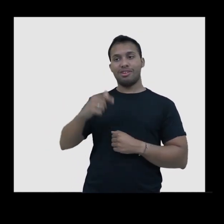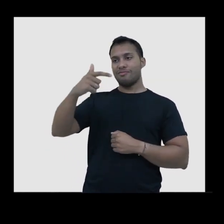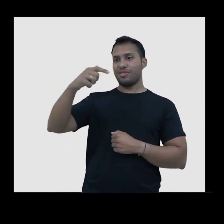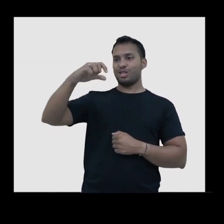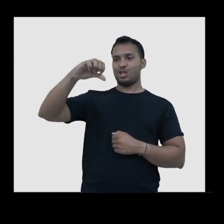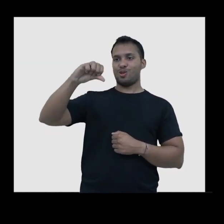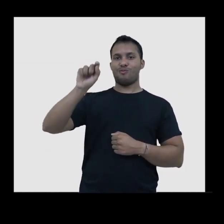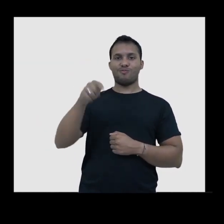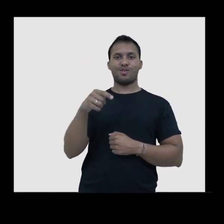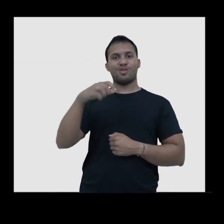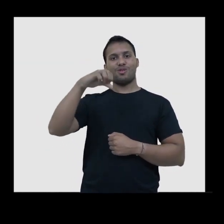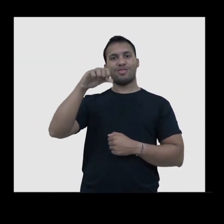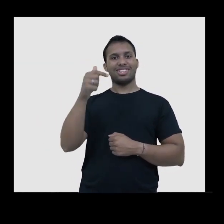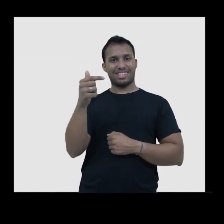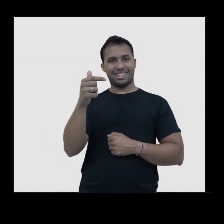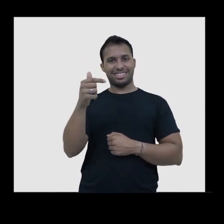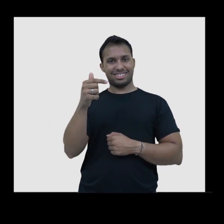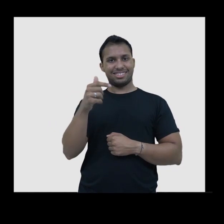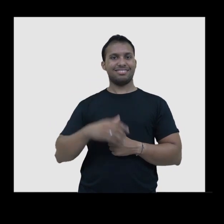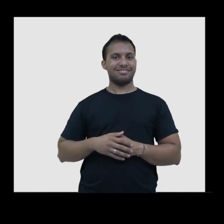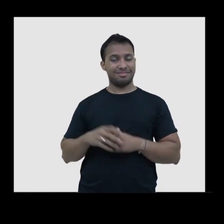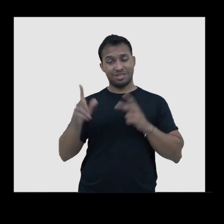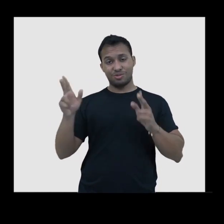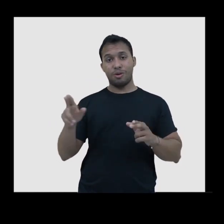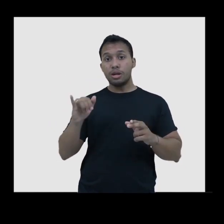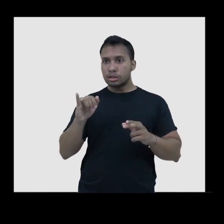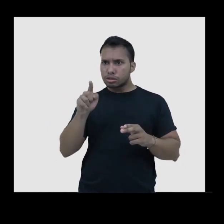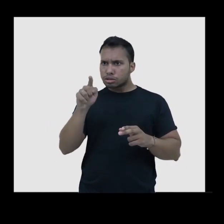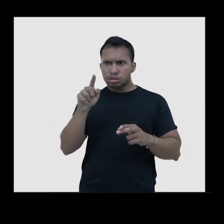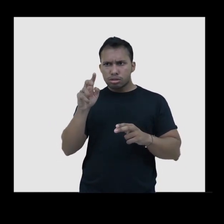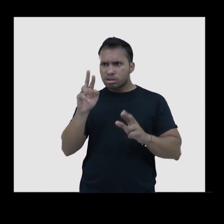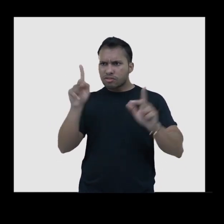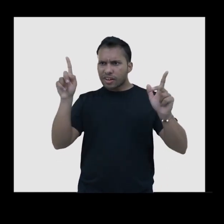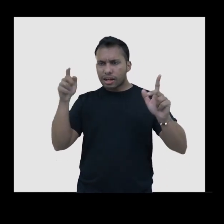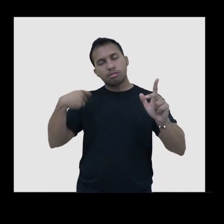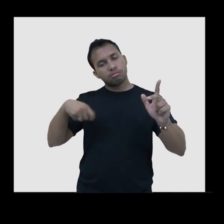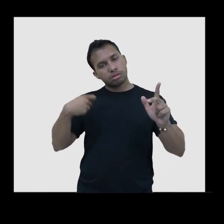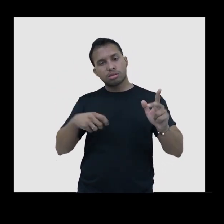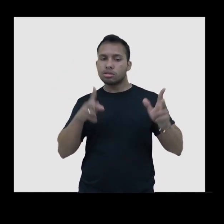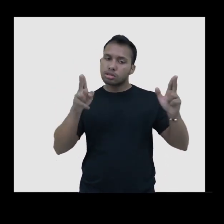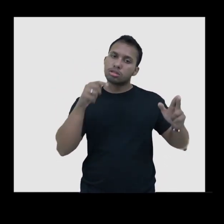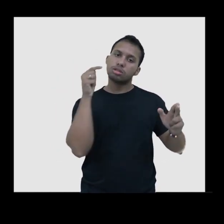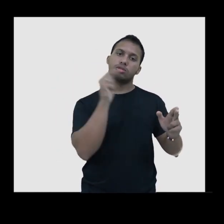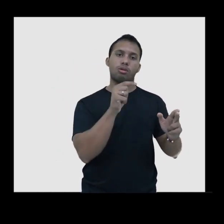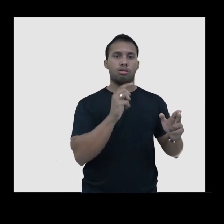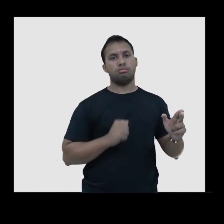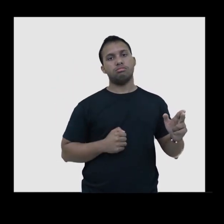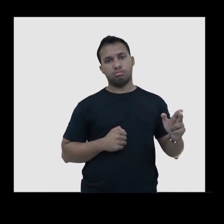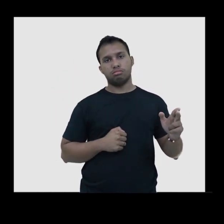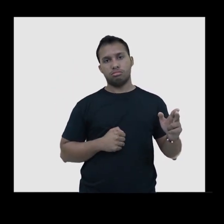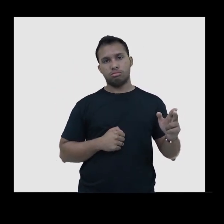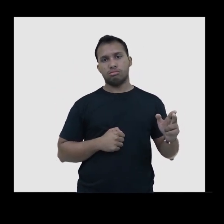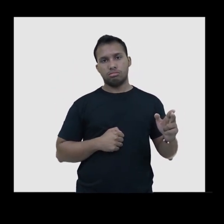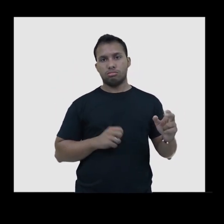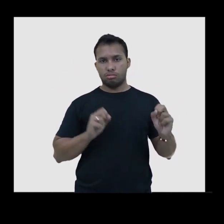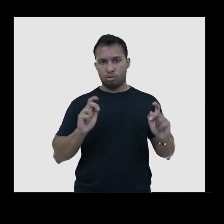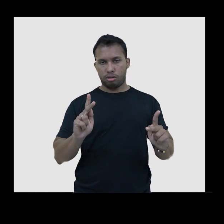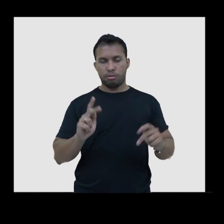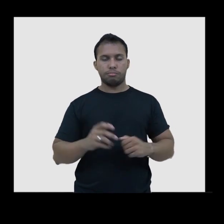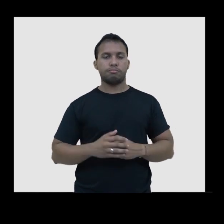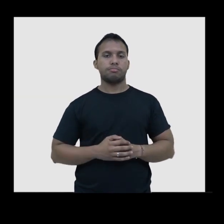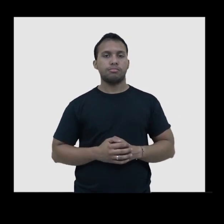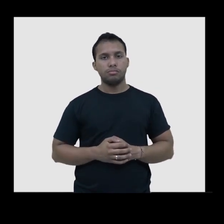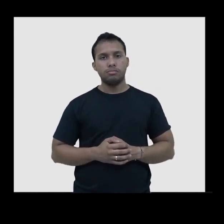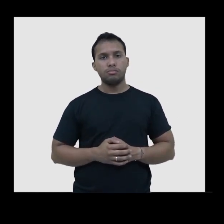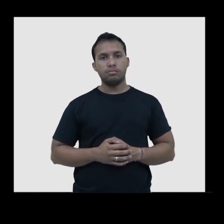está 29,97, né? Mas se não estivesse, a gente poderia escolher outro. Como aquele nosso vídeo que a gente vai editar é 29,97,